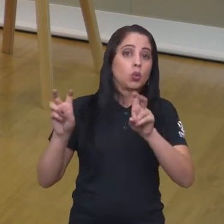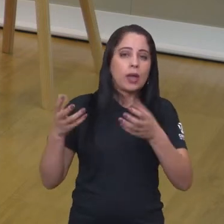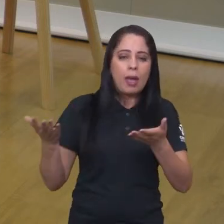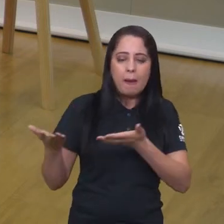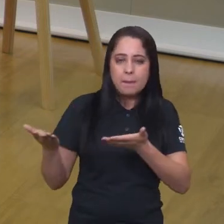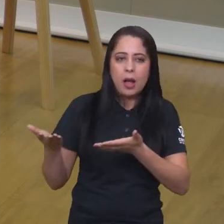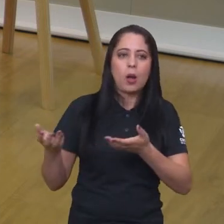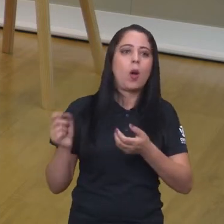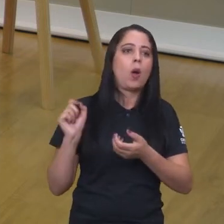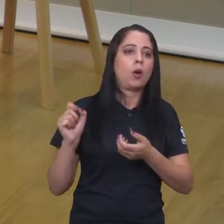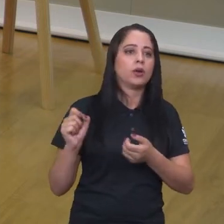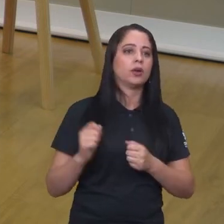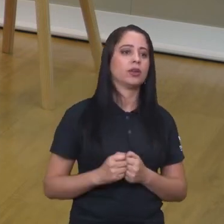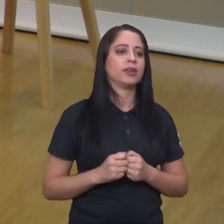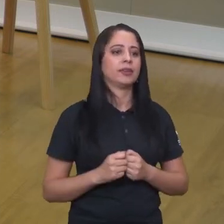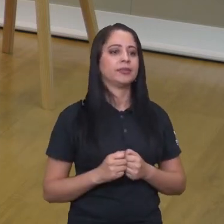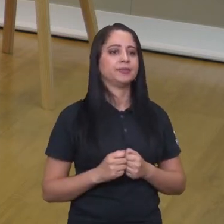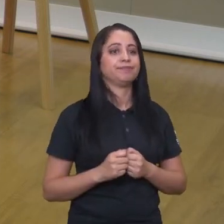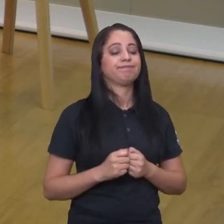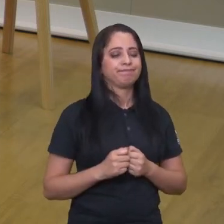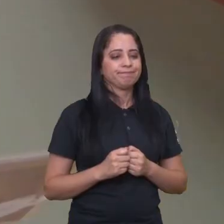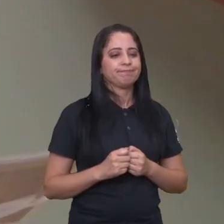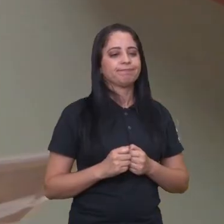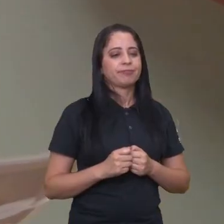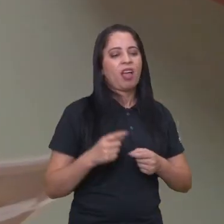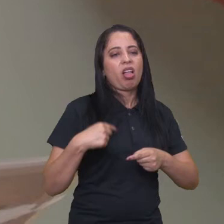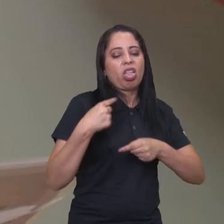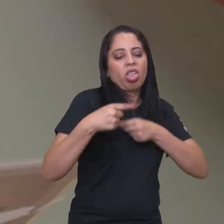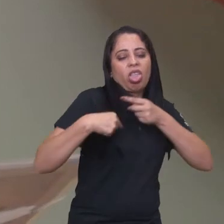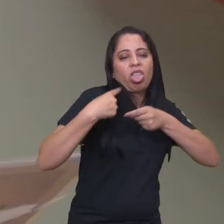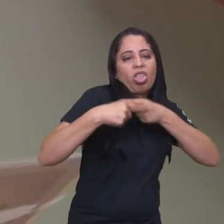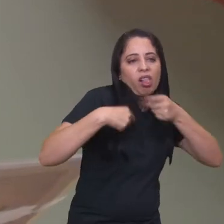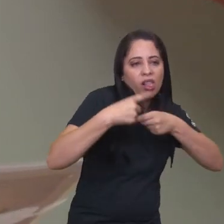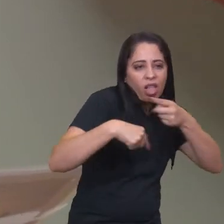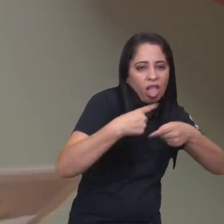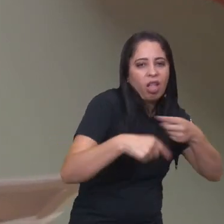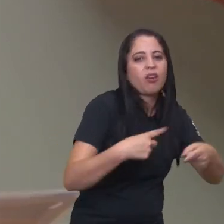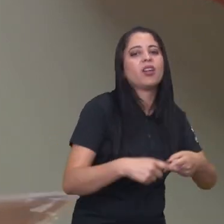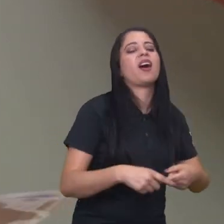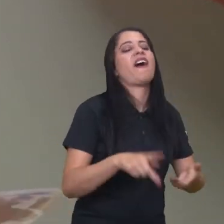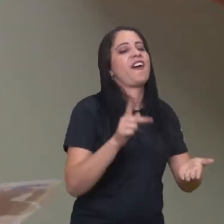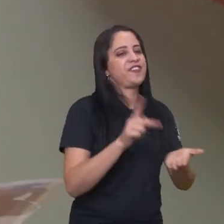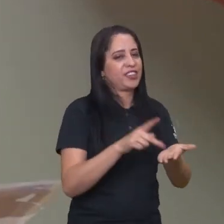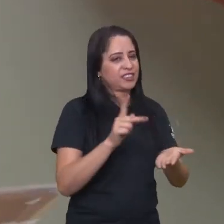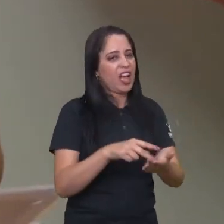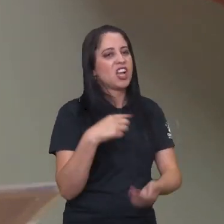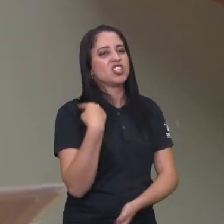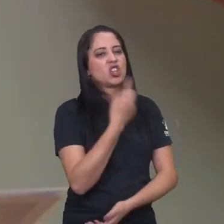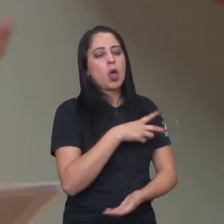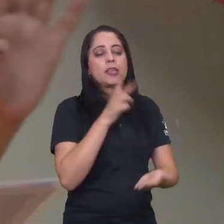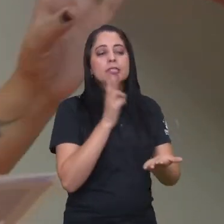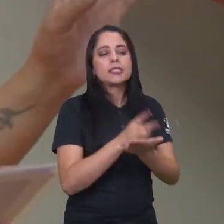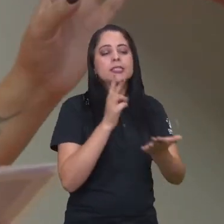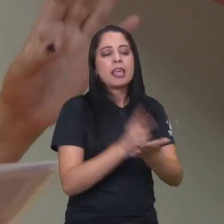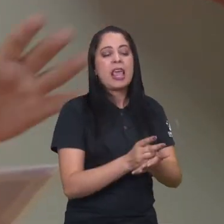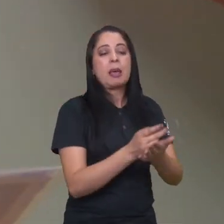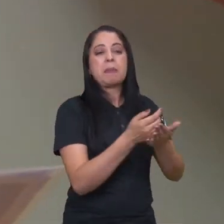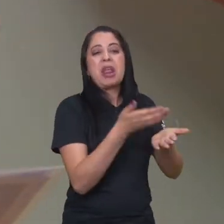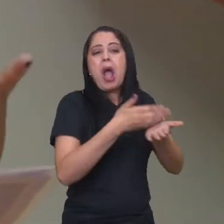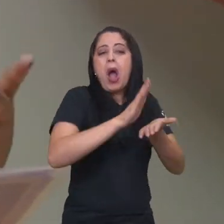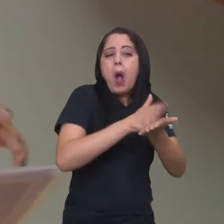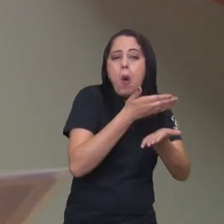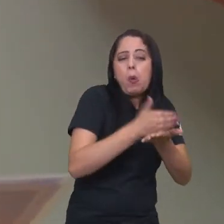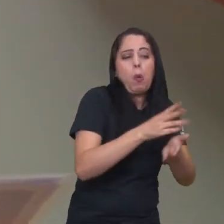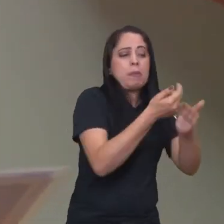agora. E o assunto agora é a procrastinação. Gente, como a gente acaba procrastinando